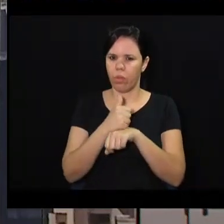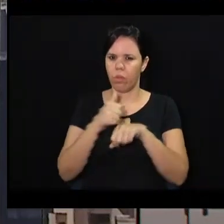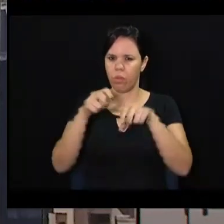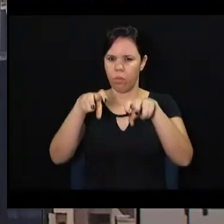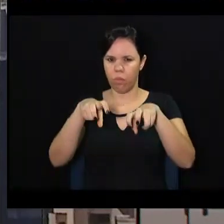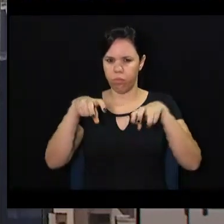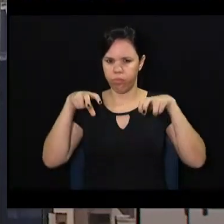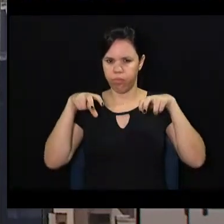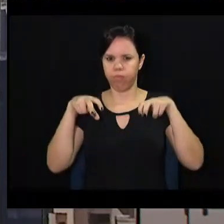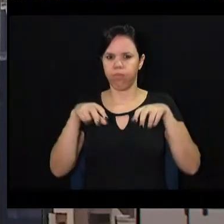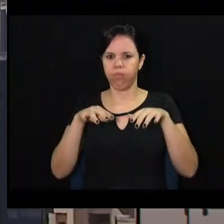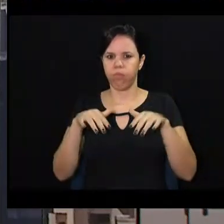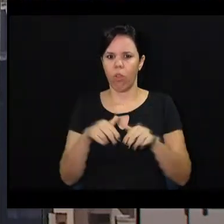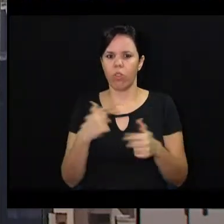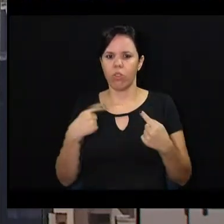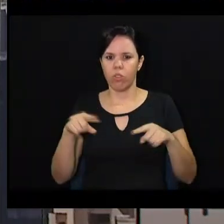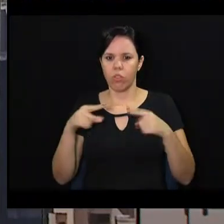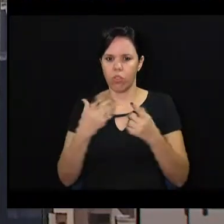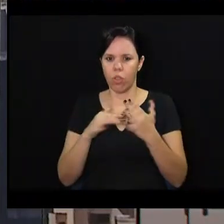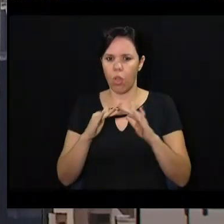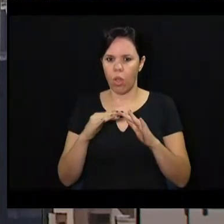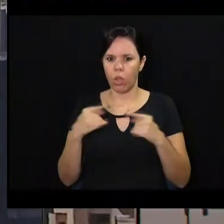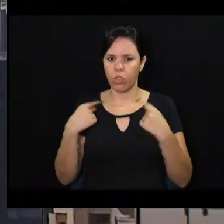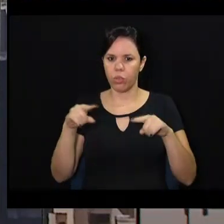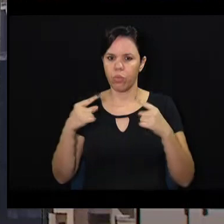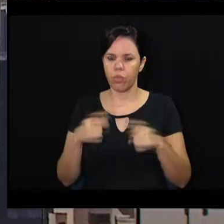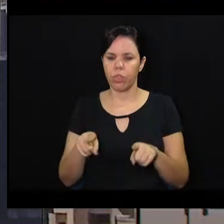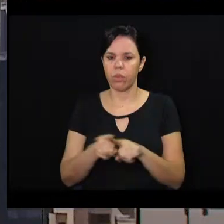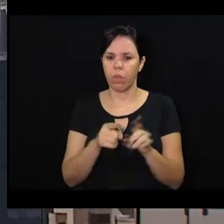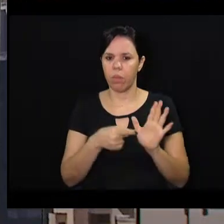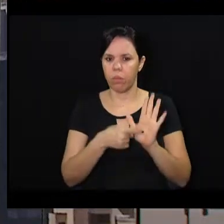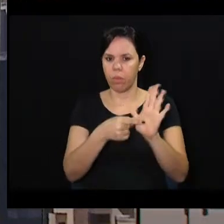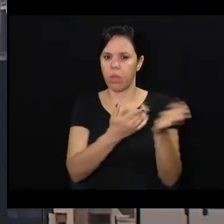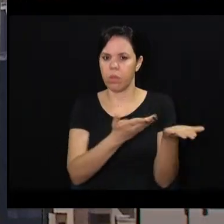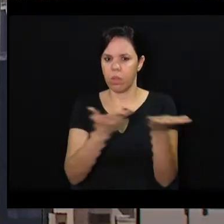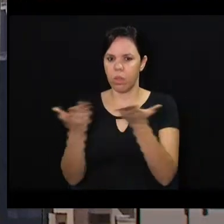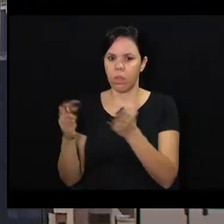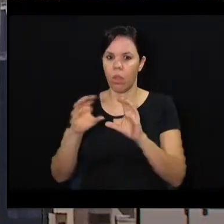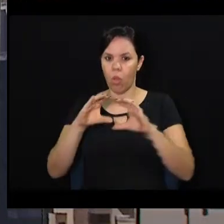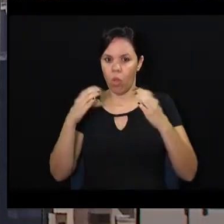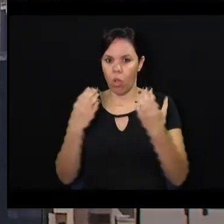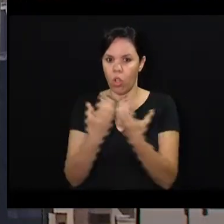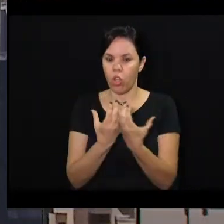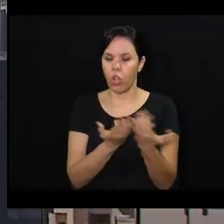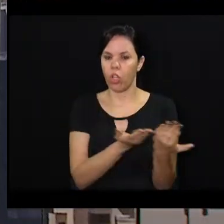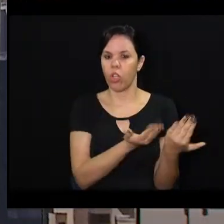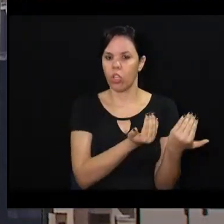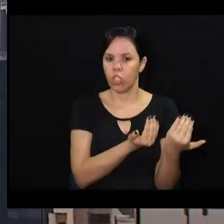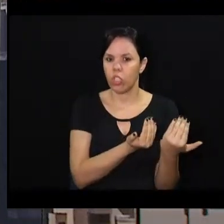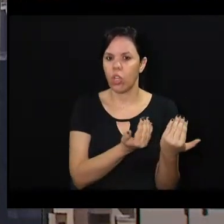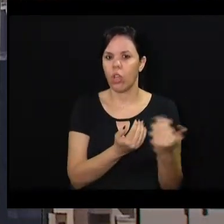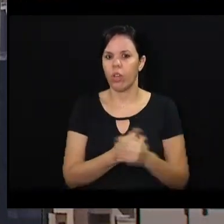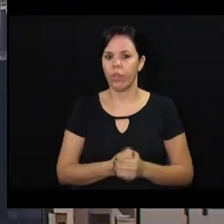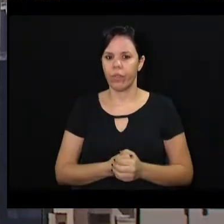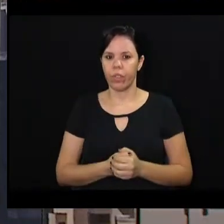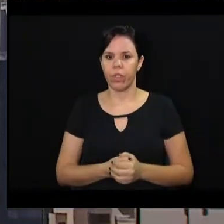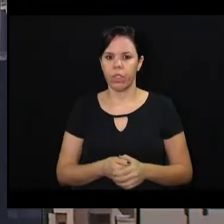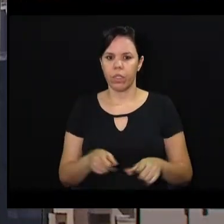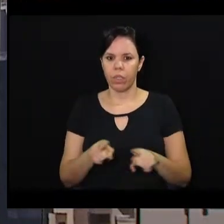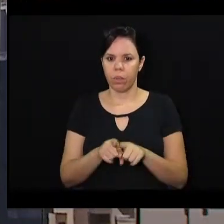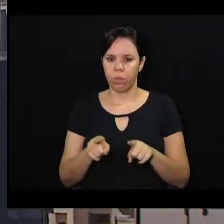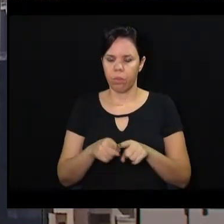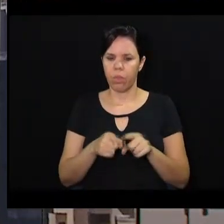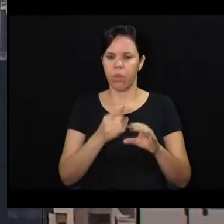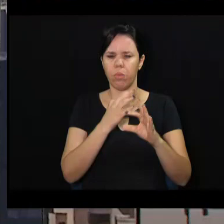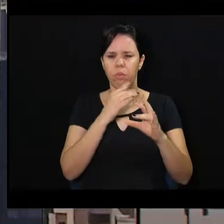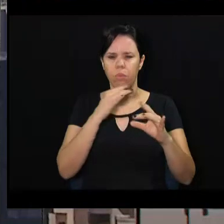os alunos da Escola de Música e teremos apresentações do Coral Juvenil Primeira Nota, Grupo de Clarinetas